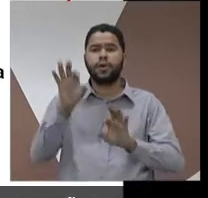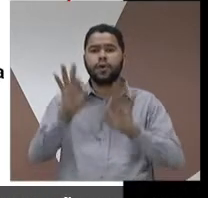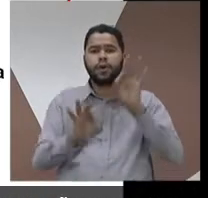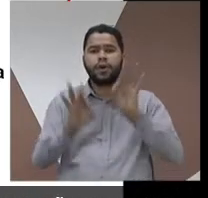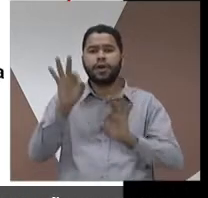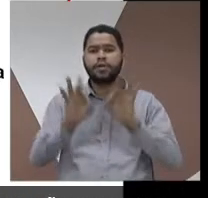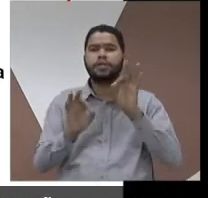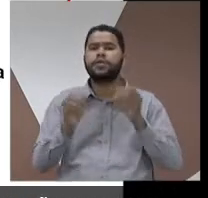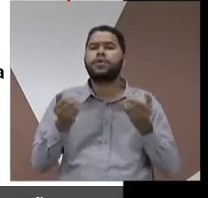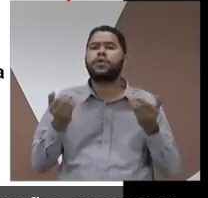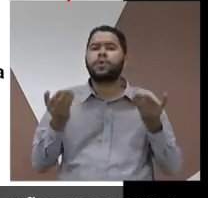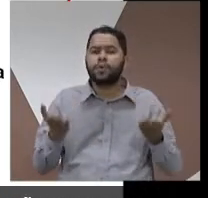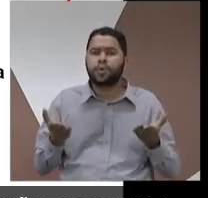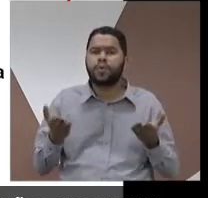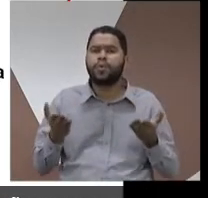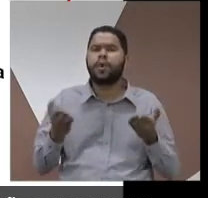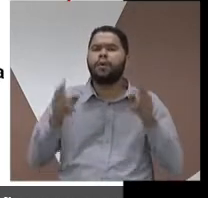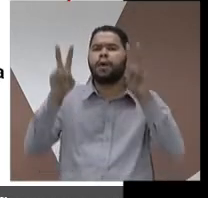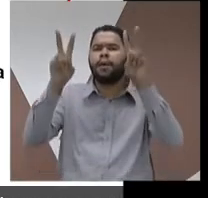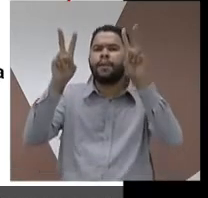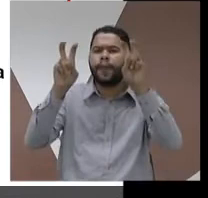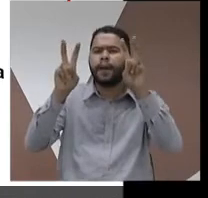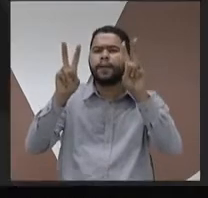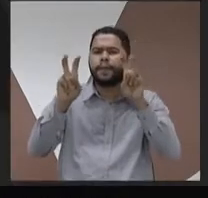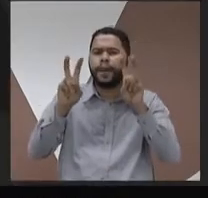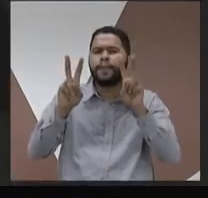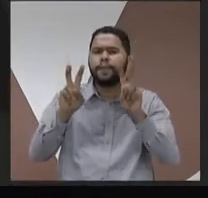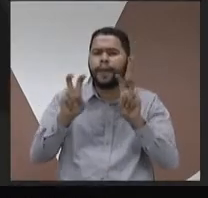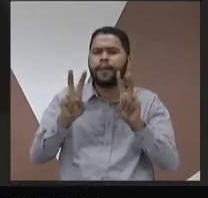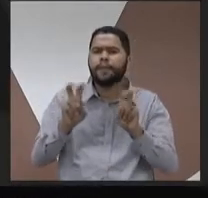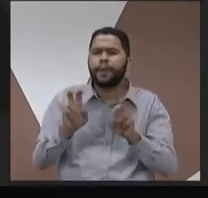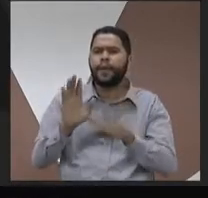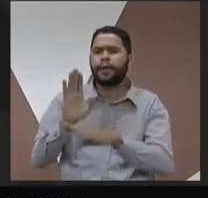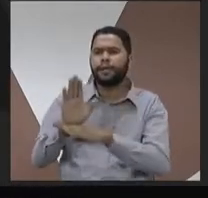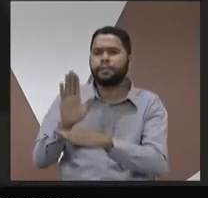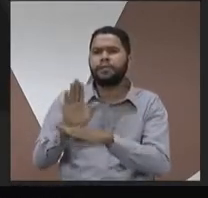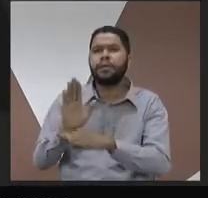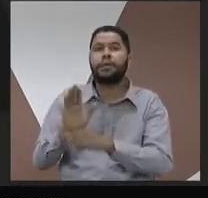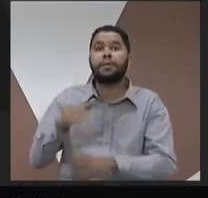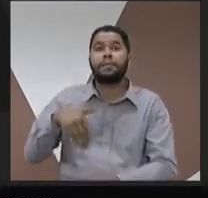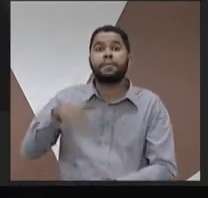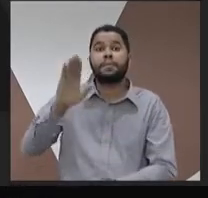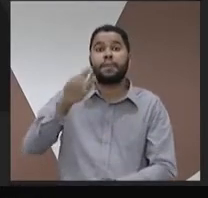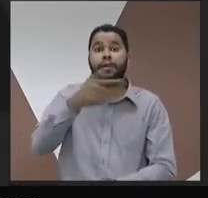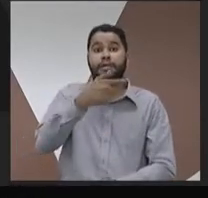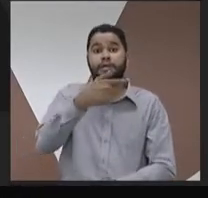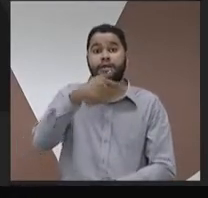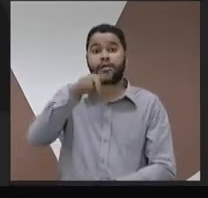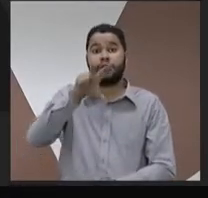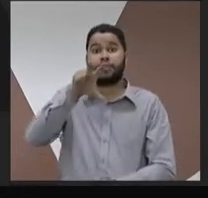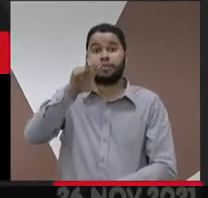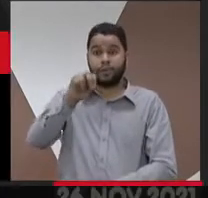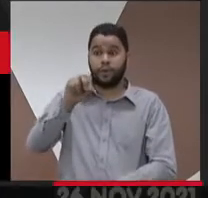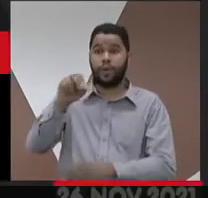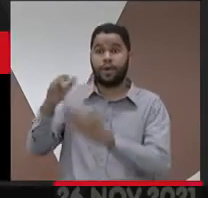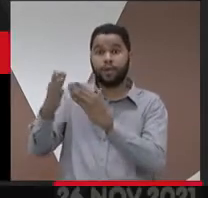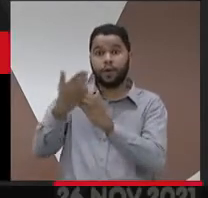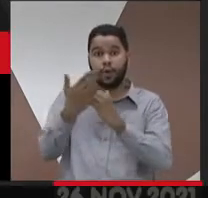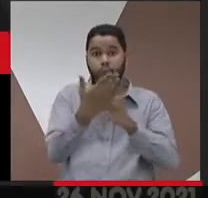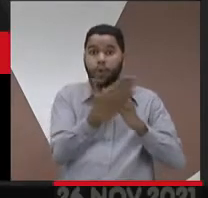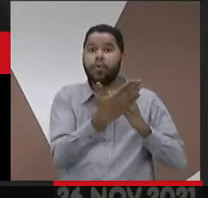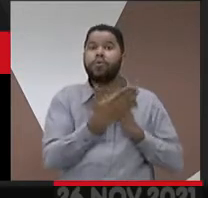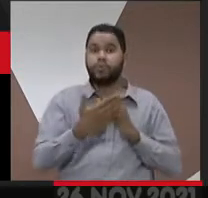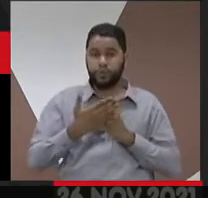foram as temáticas das contribuições. Foram mais de 750 contribuições recebidas,